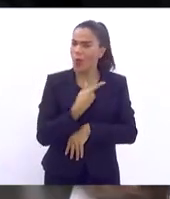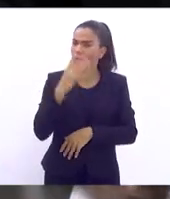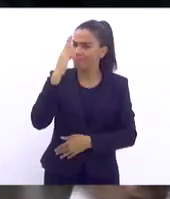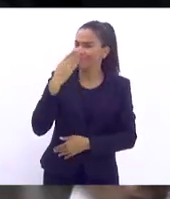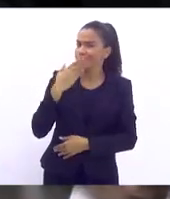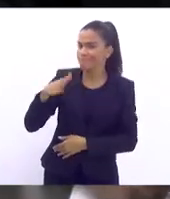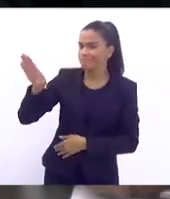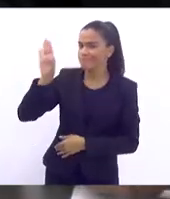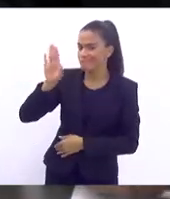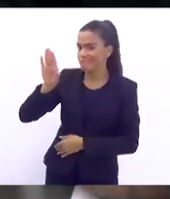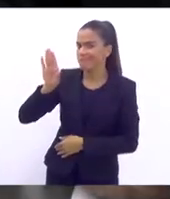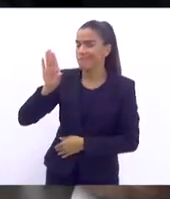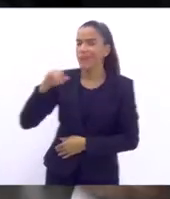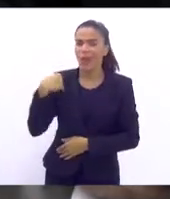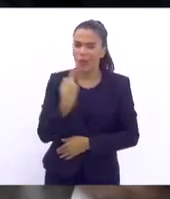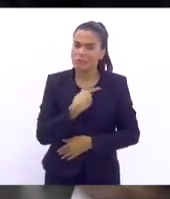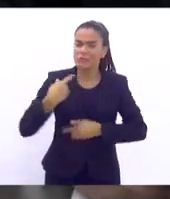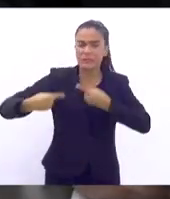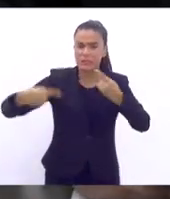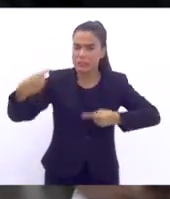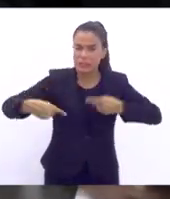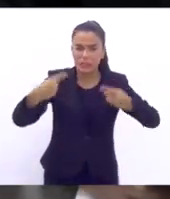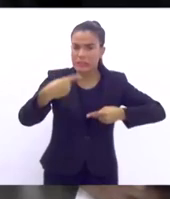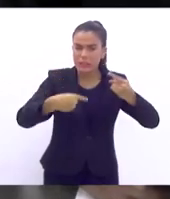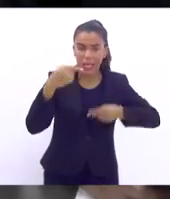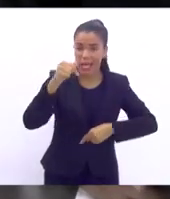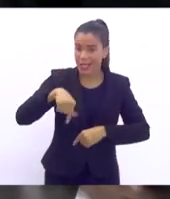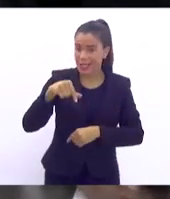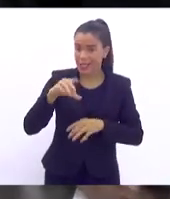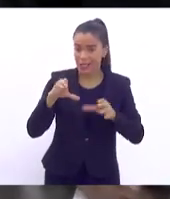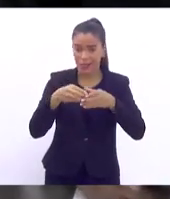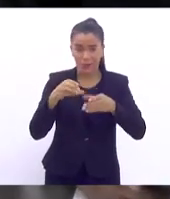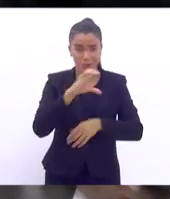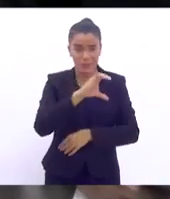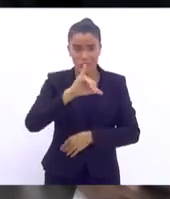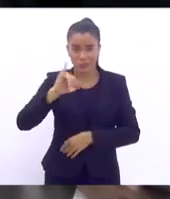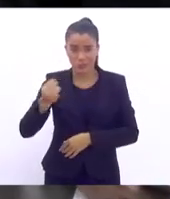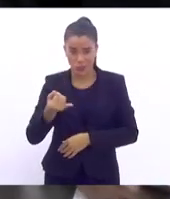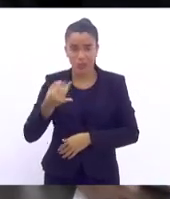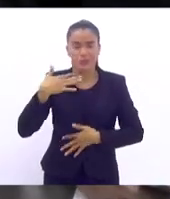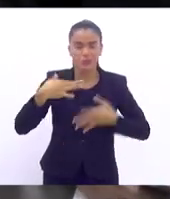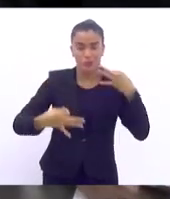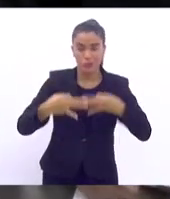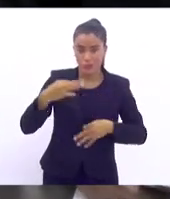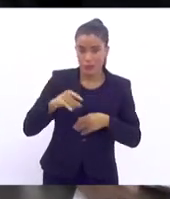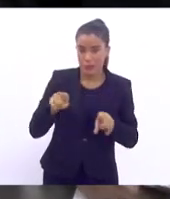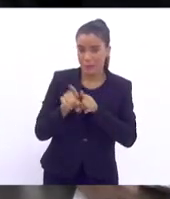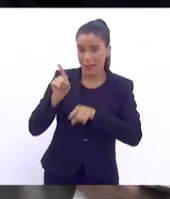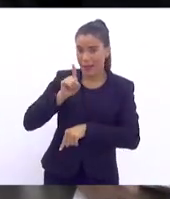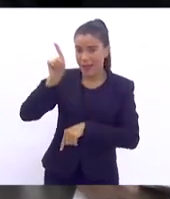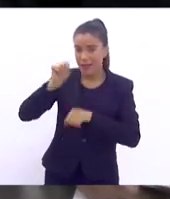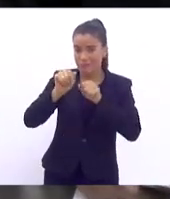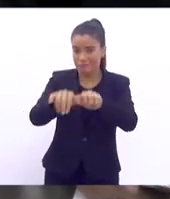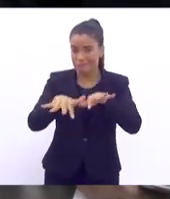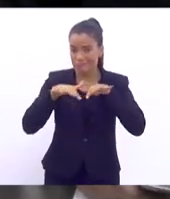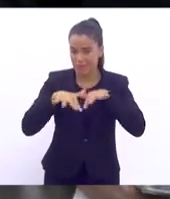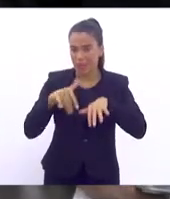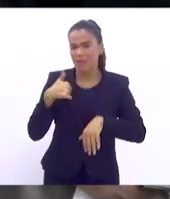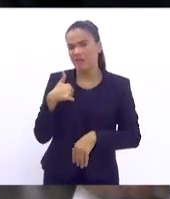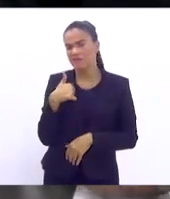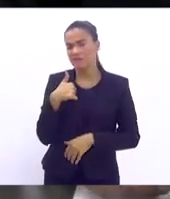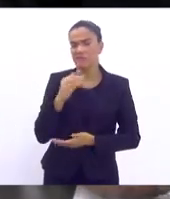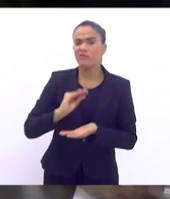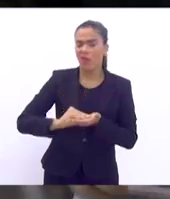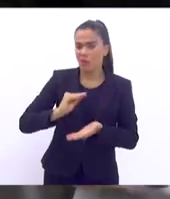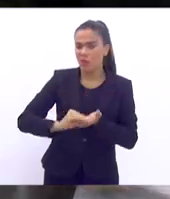que por mais que eu tenha debatido isso aqui na ccj e também lá no plenário eu me faltou